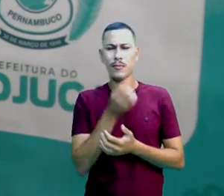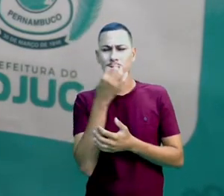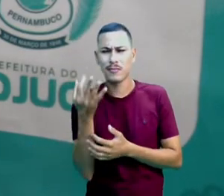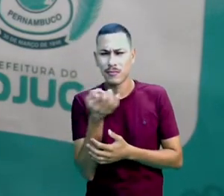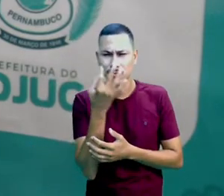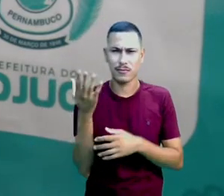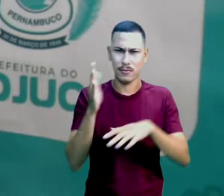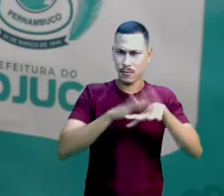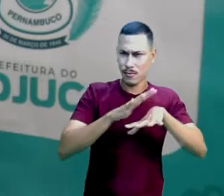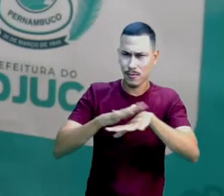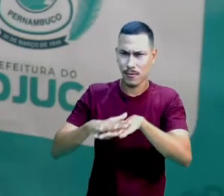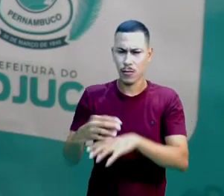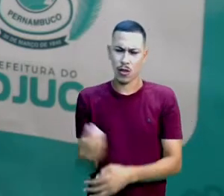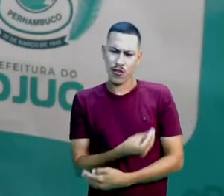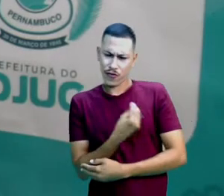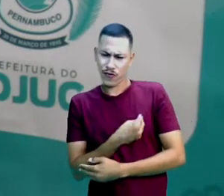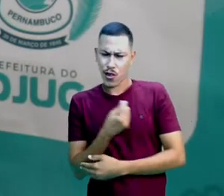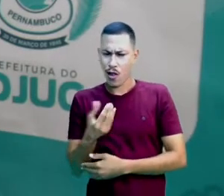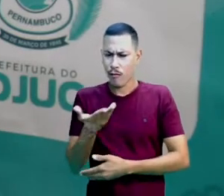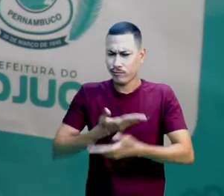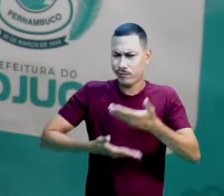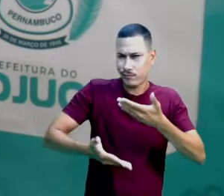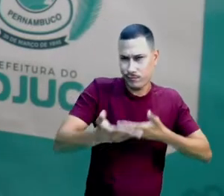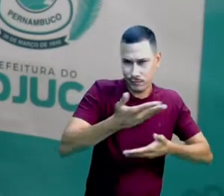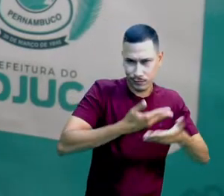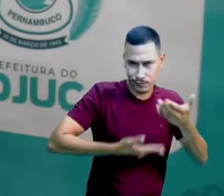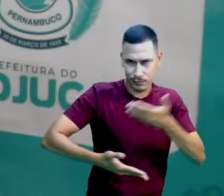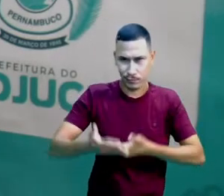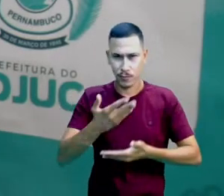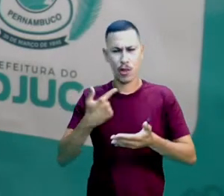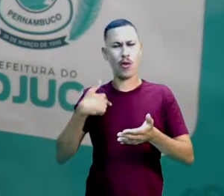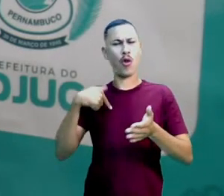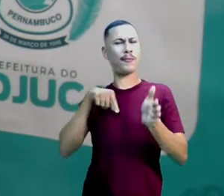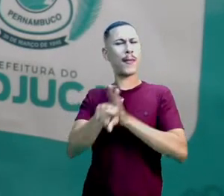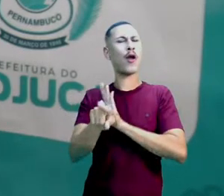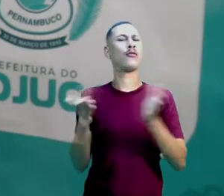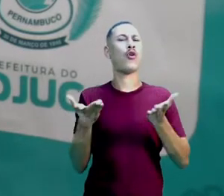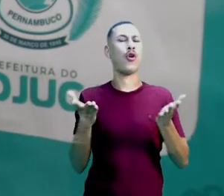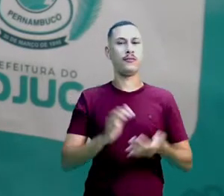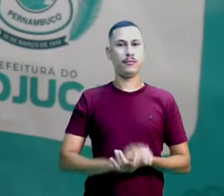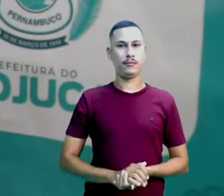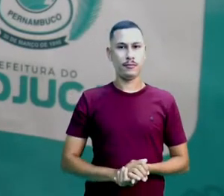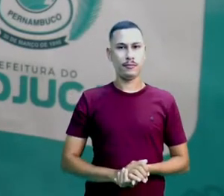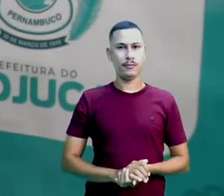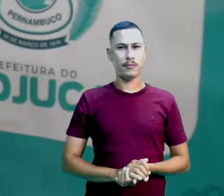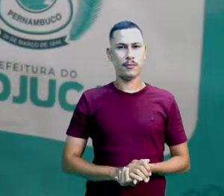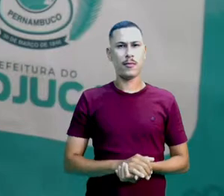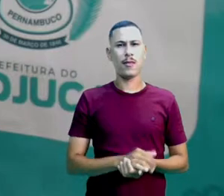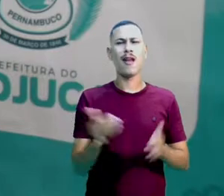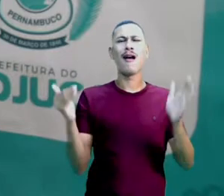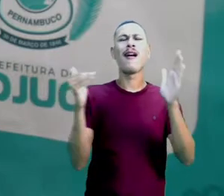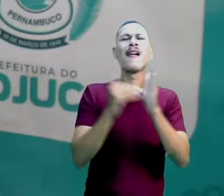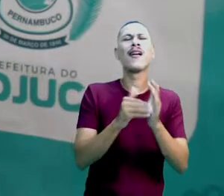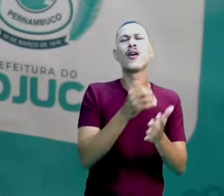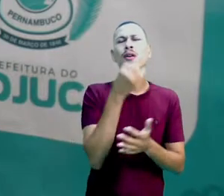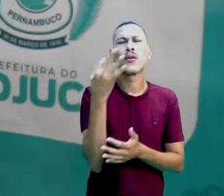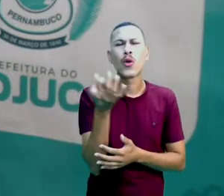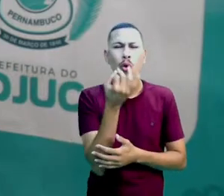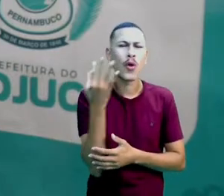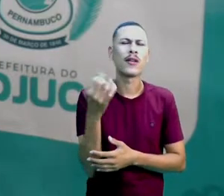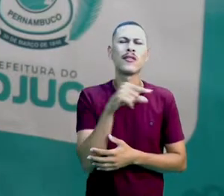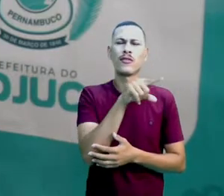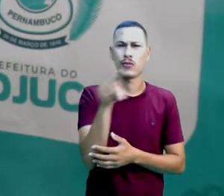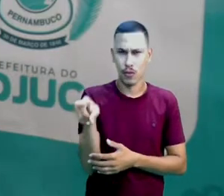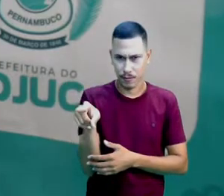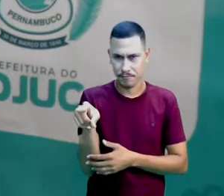matemática está no nosso dia a dia. E vou fazer uma pergunta. Até quanto você sabe contar? A gente está no